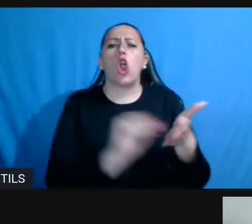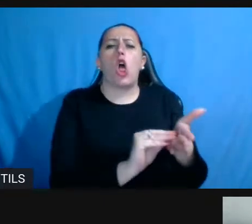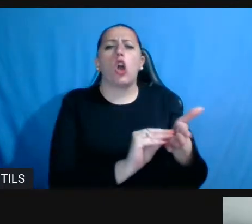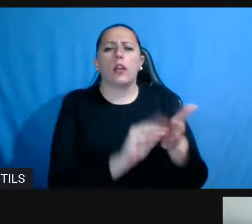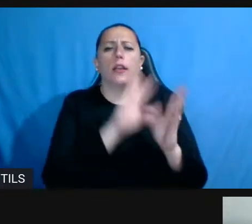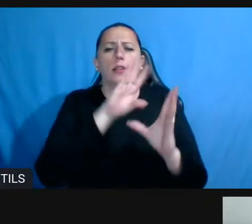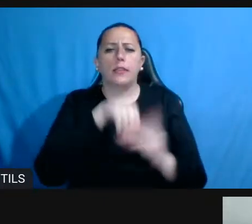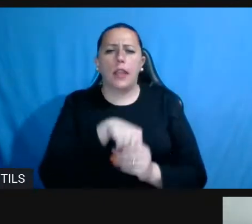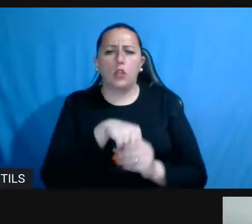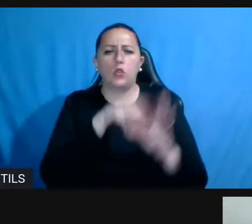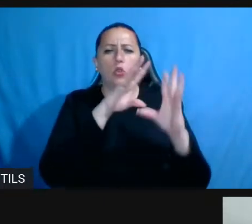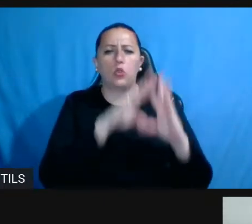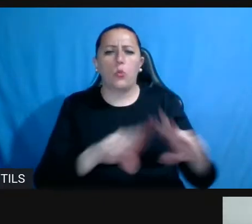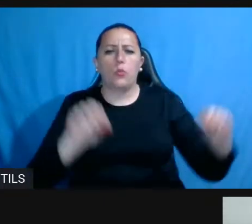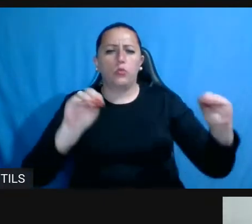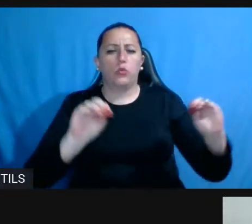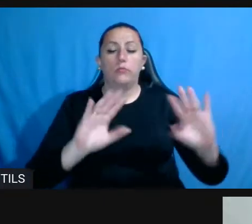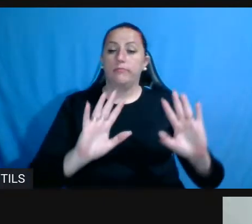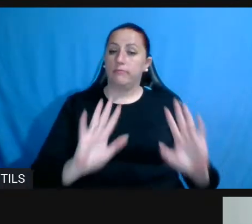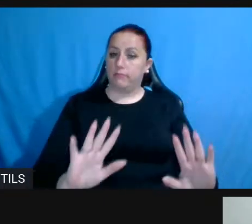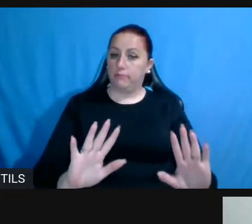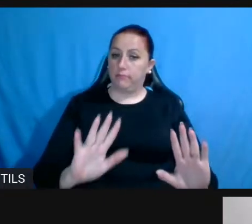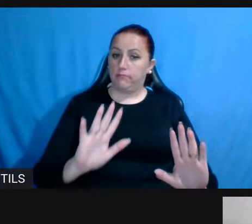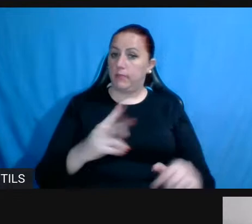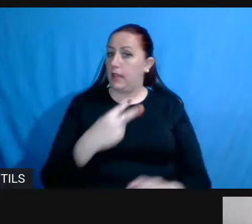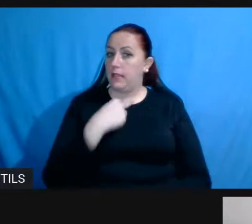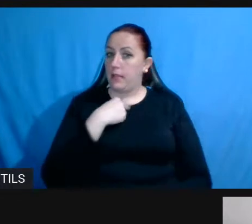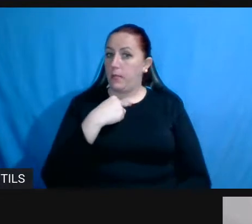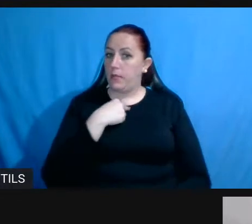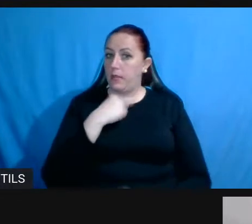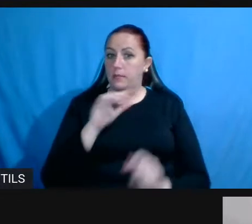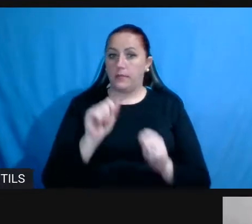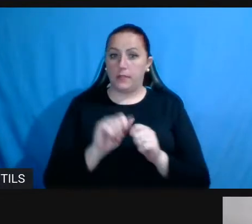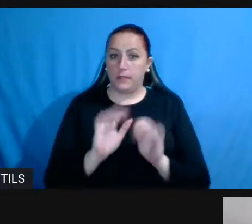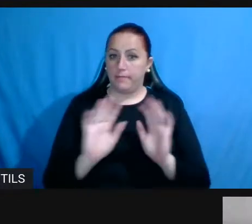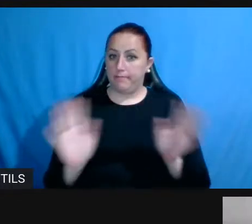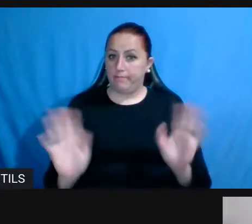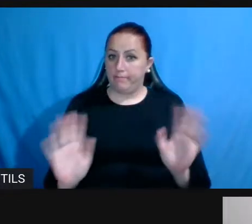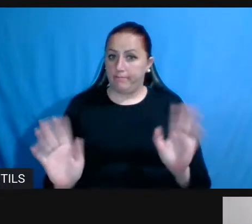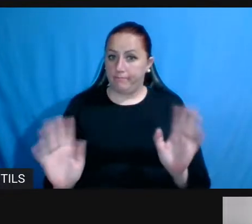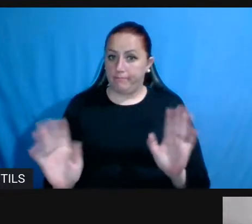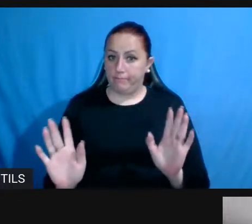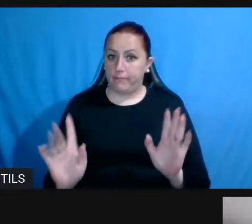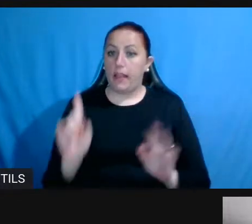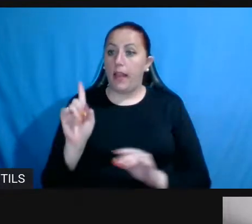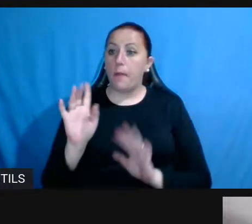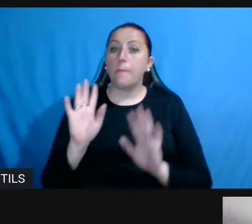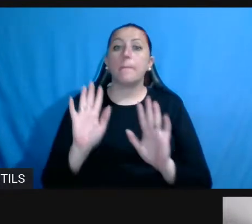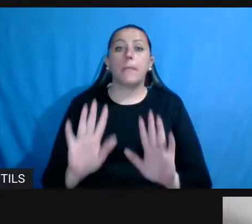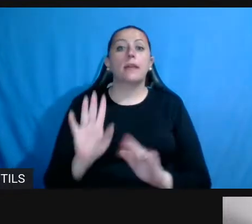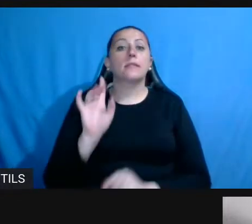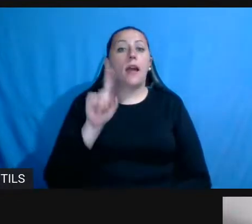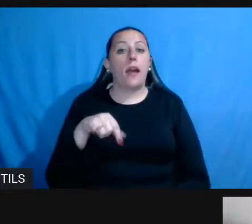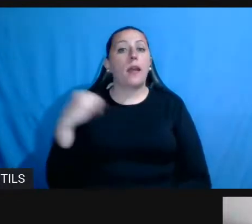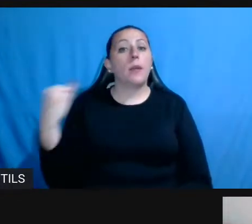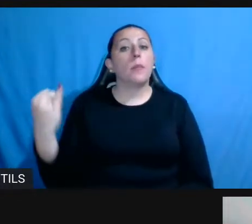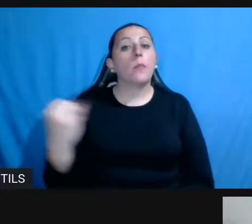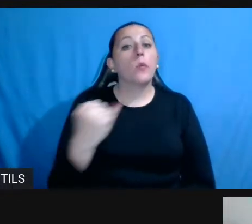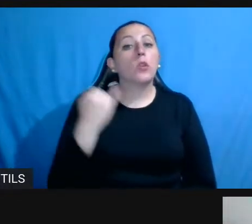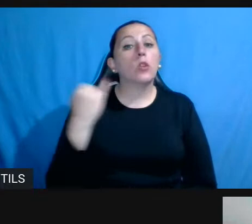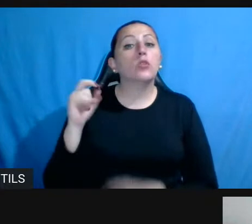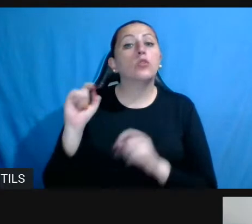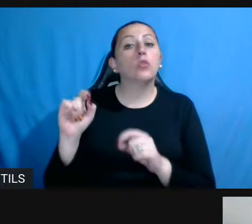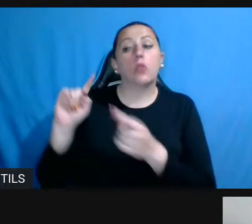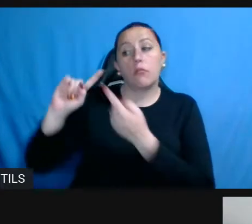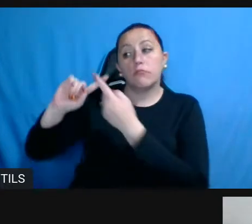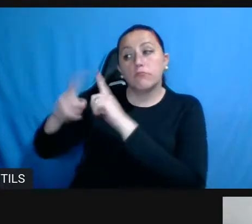aulas, o link lá. Não podemos isso, mas é importante que consigam negociar dentro